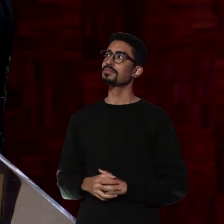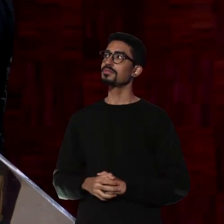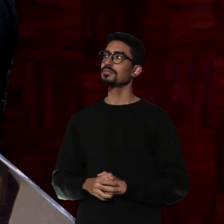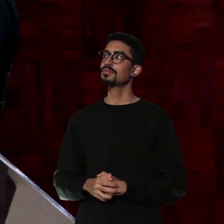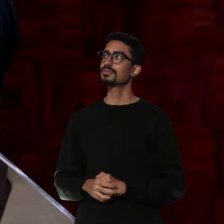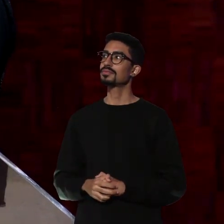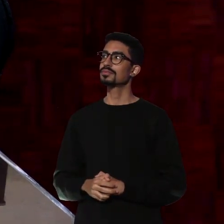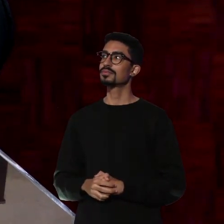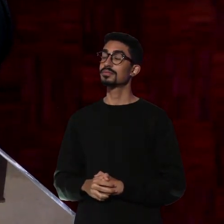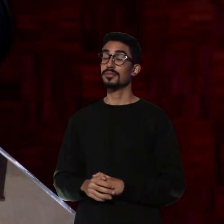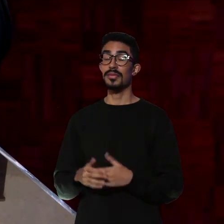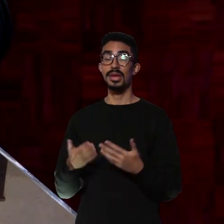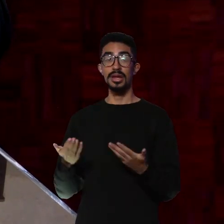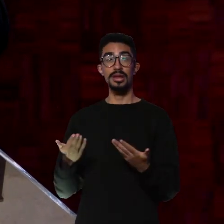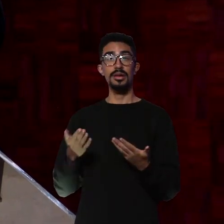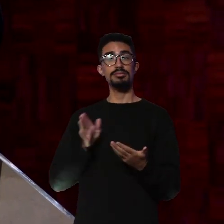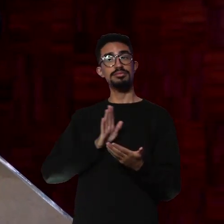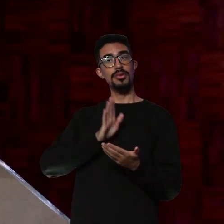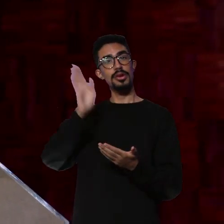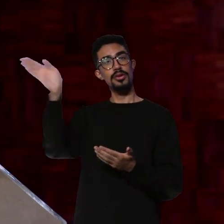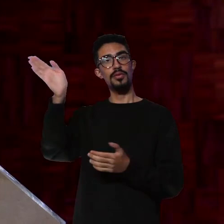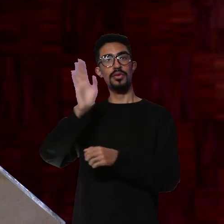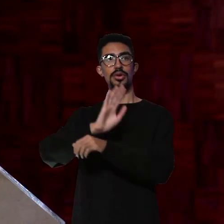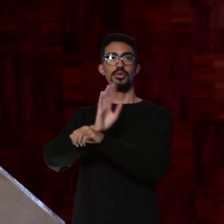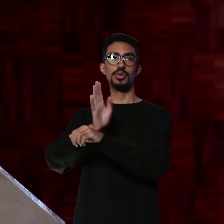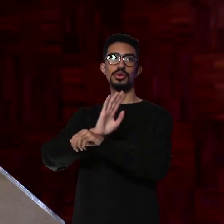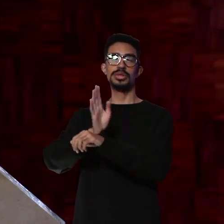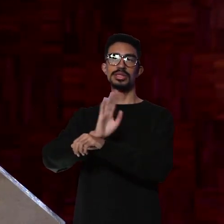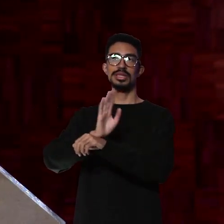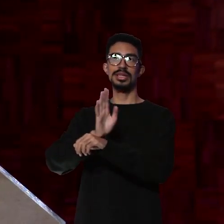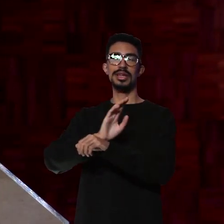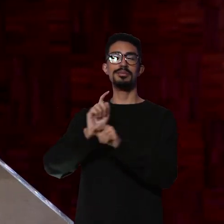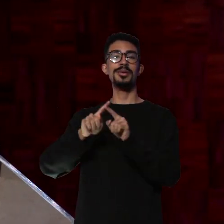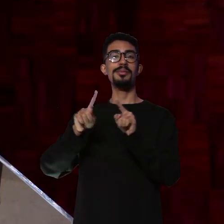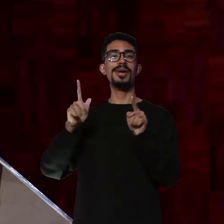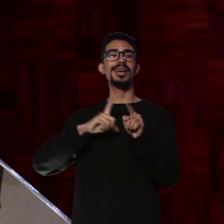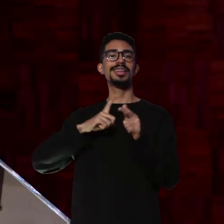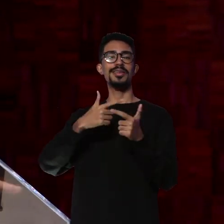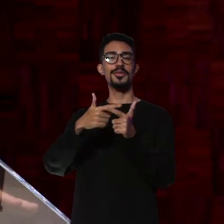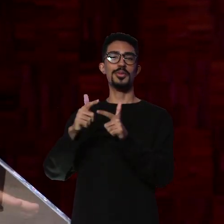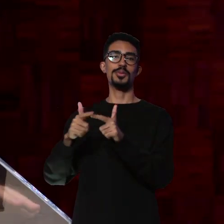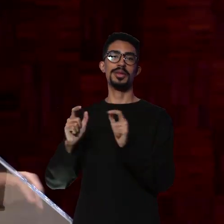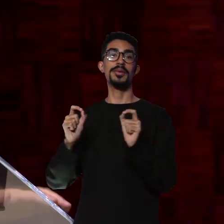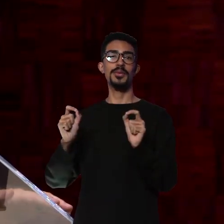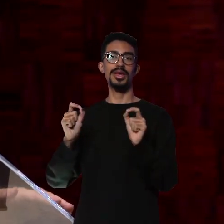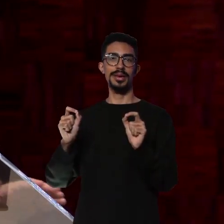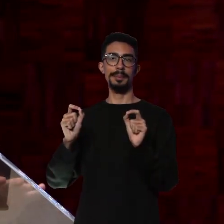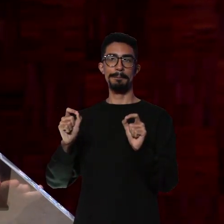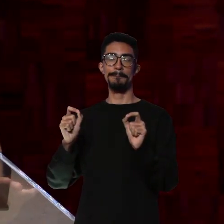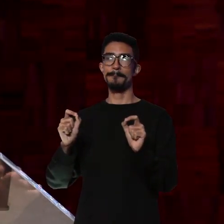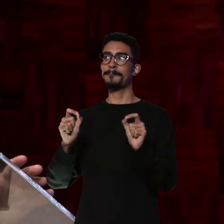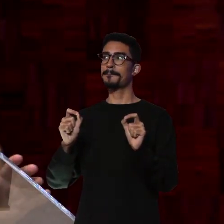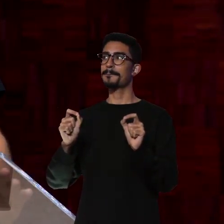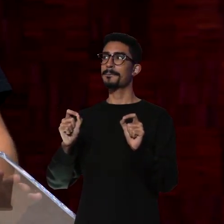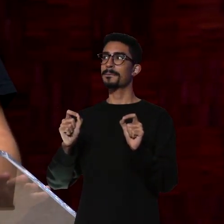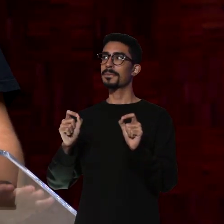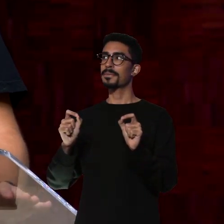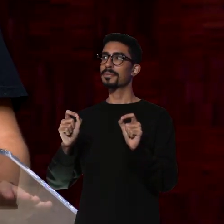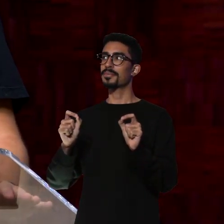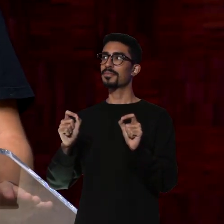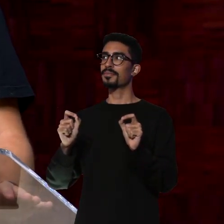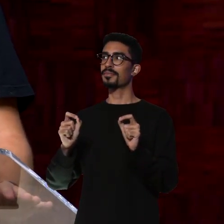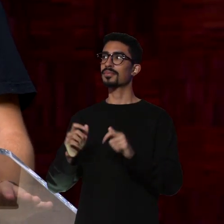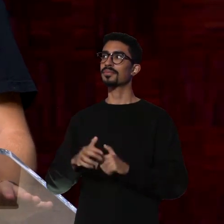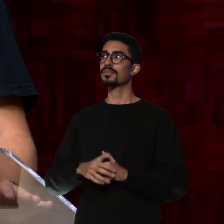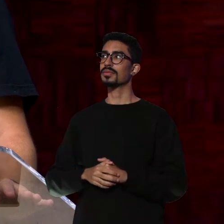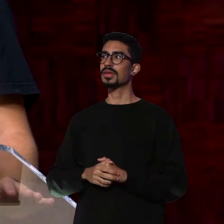Você já imagina que pode dar problema, né? Dica pastoral. E aí, fomos lá, O nome do filme, se não me engano, era um tal de filme de